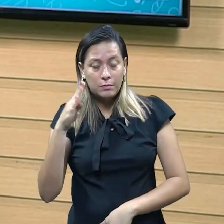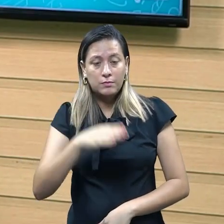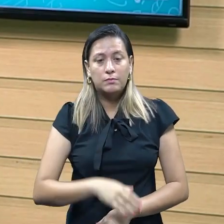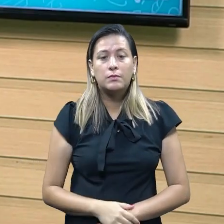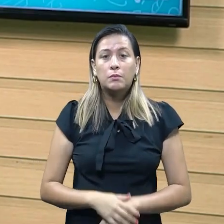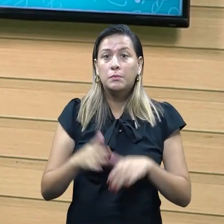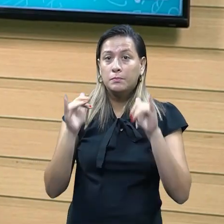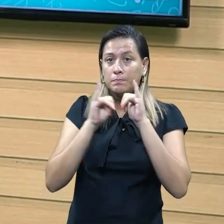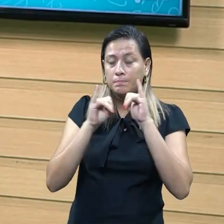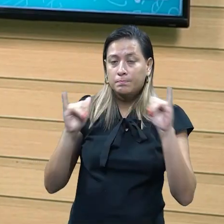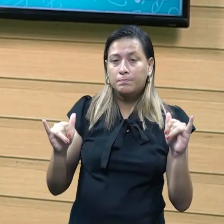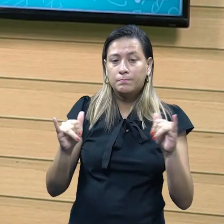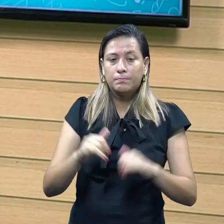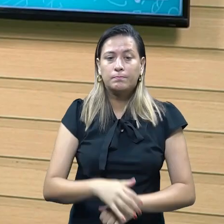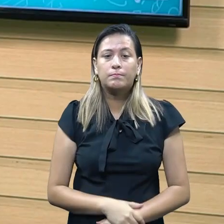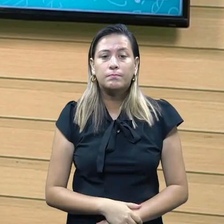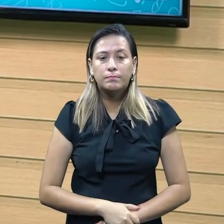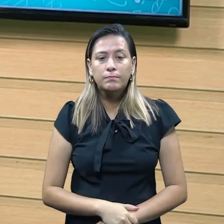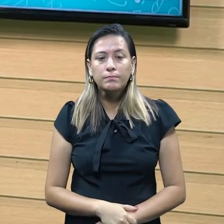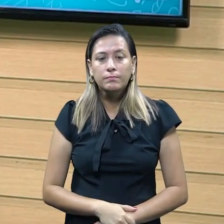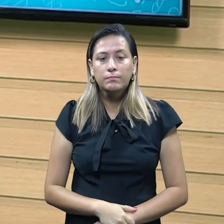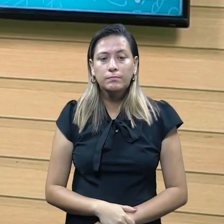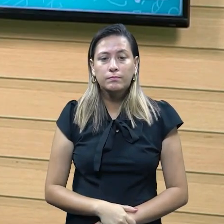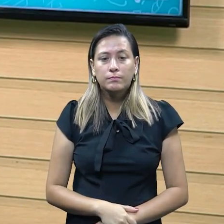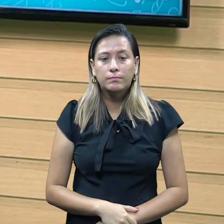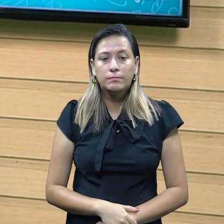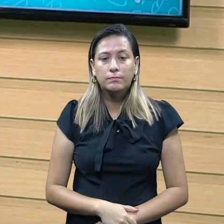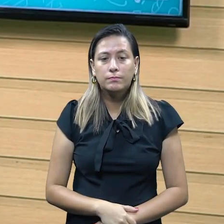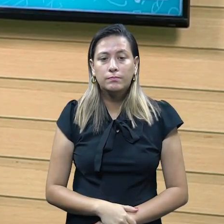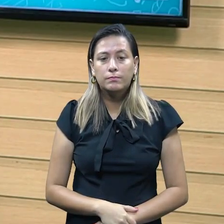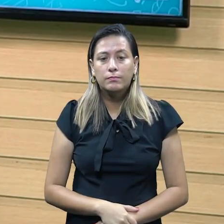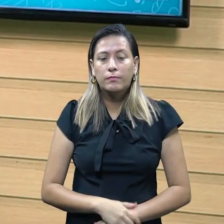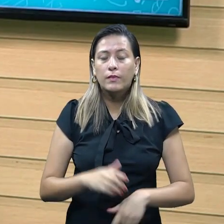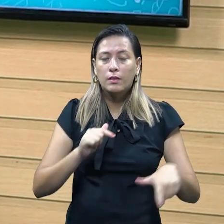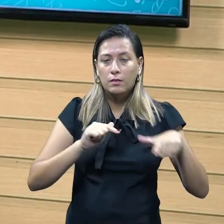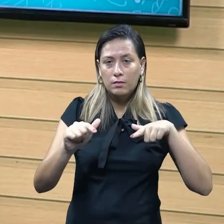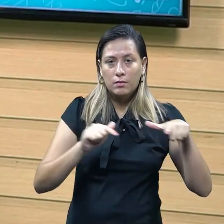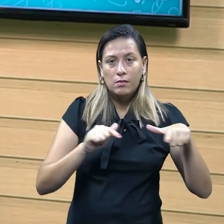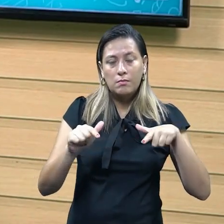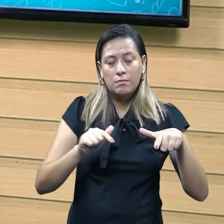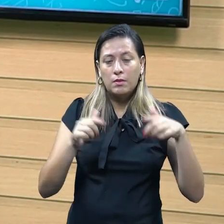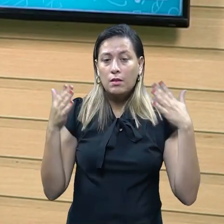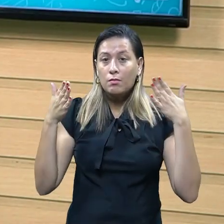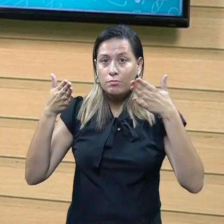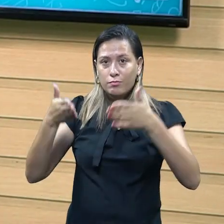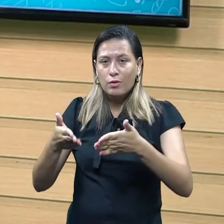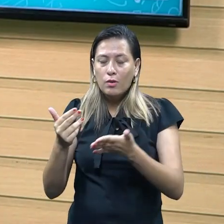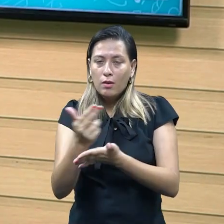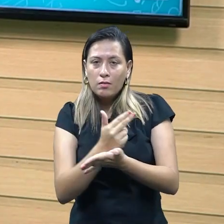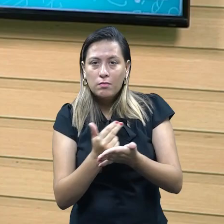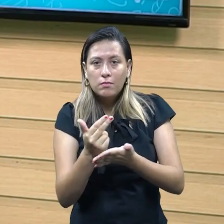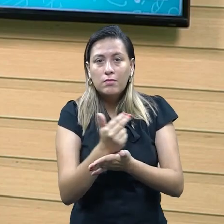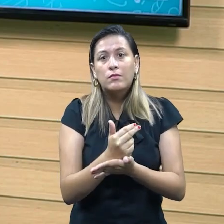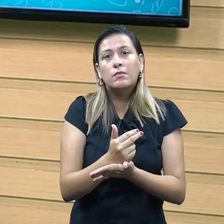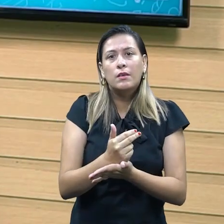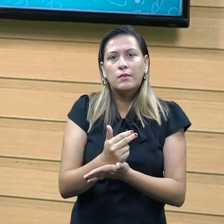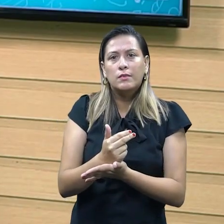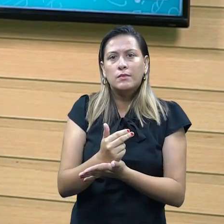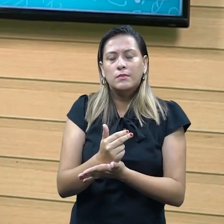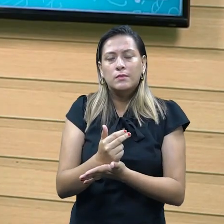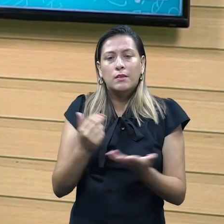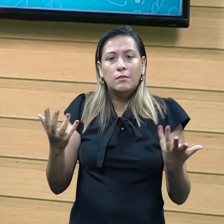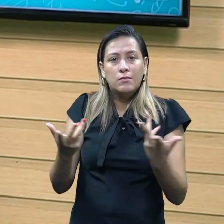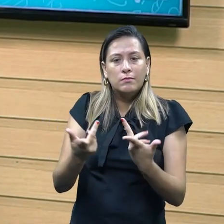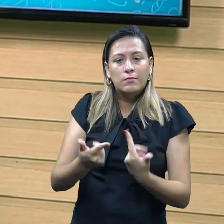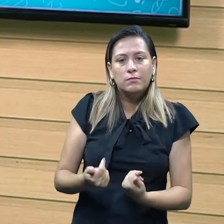principalmente as informações que a gente pode utilizar para trabalhar diretamente com esse desenho de forma mais